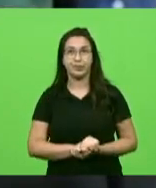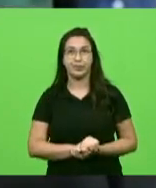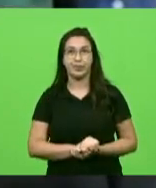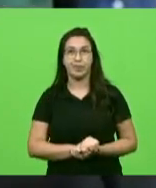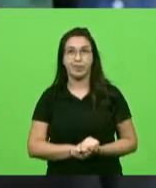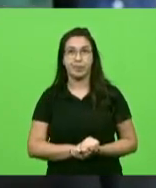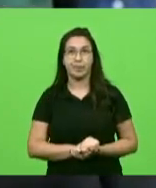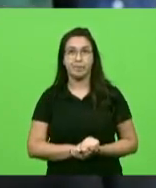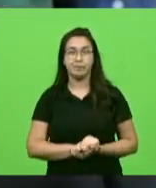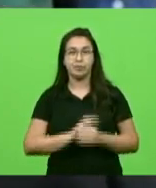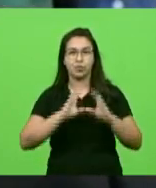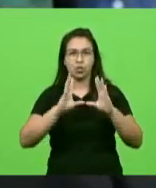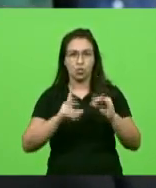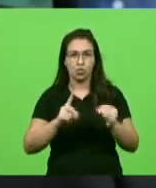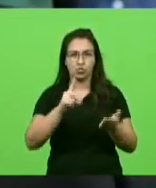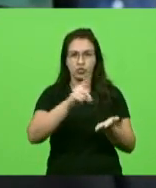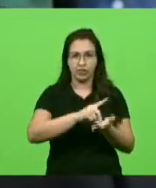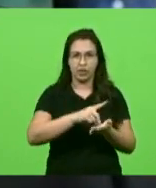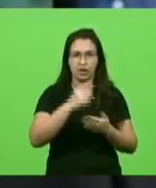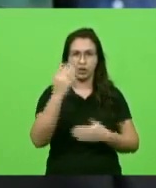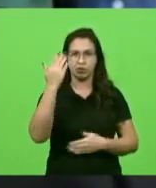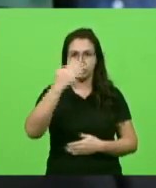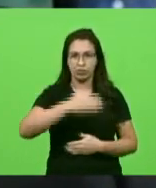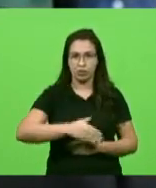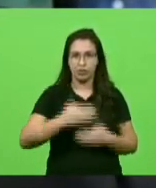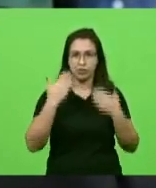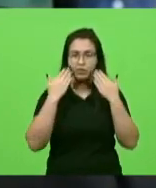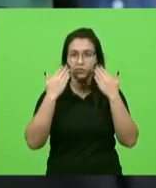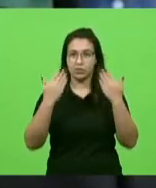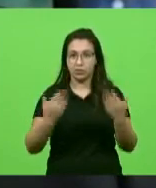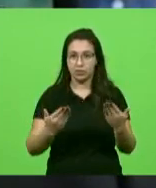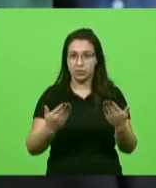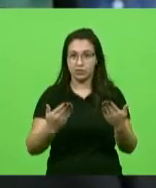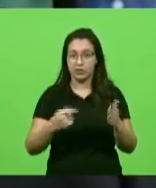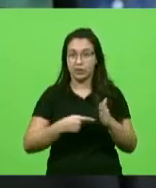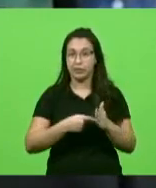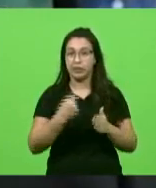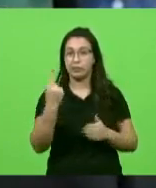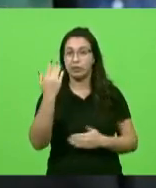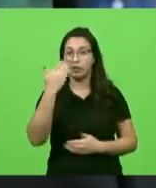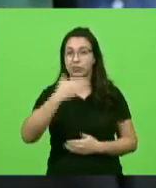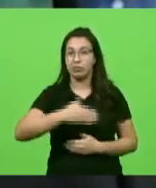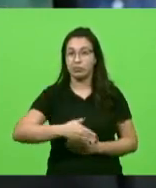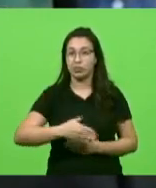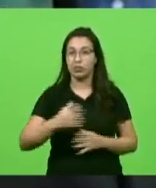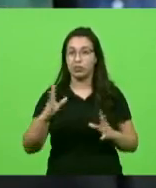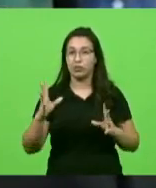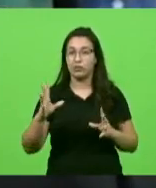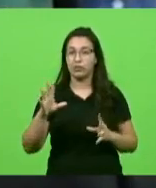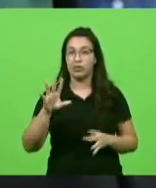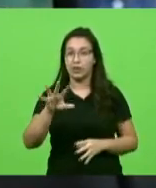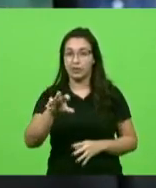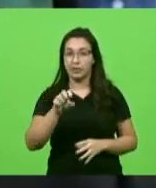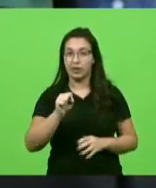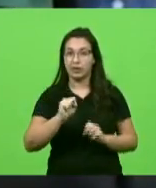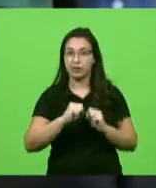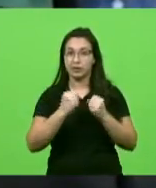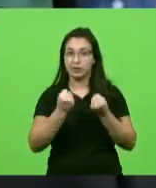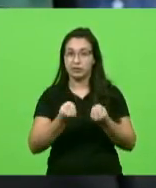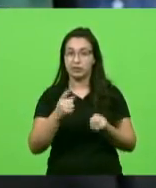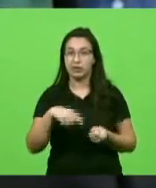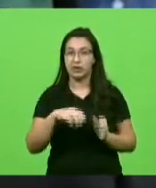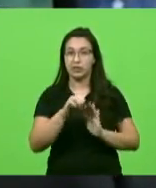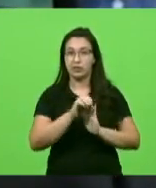e após todos os fatos expostos ressalta-se que a primeira prova importante juntada pela defesa é um